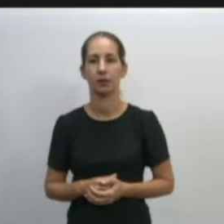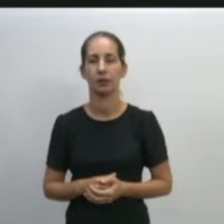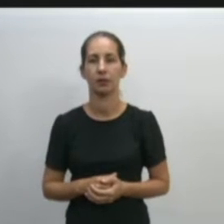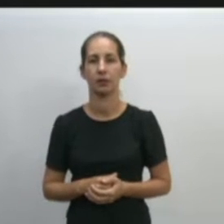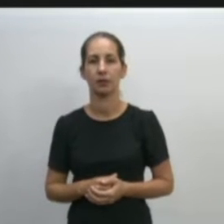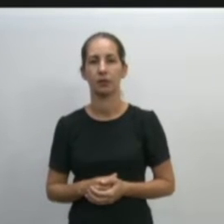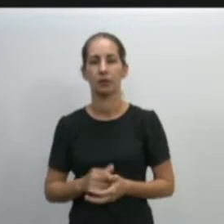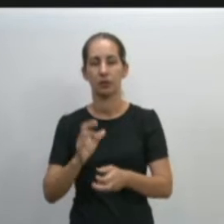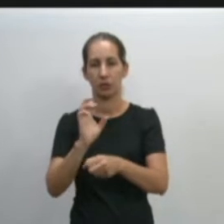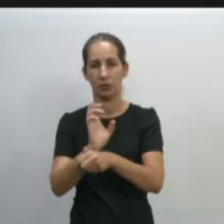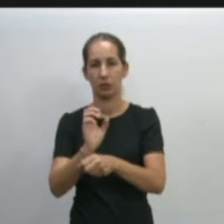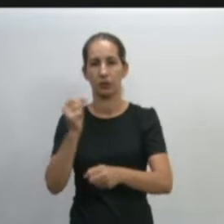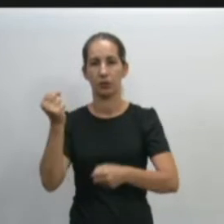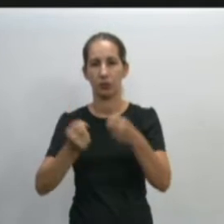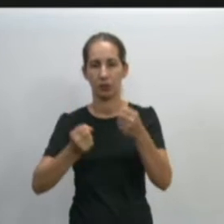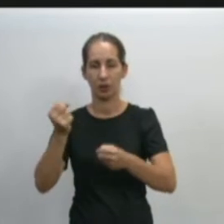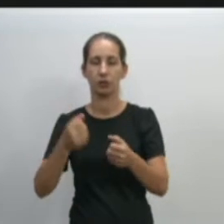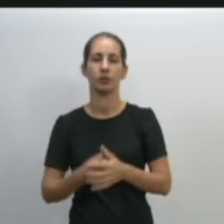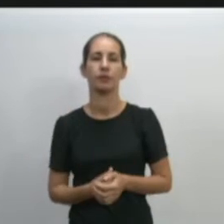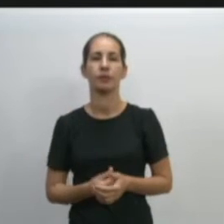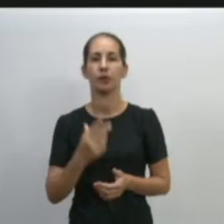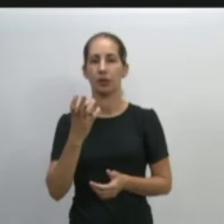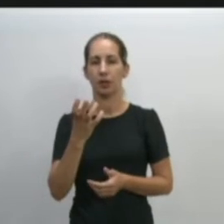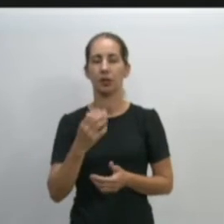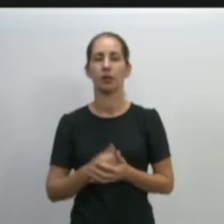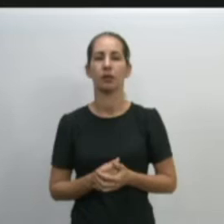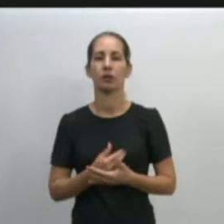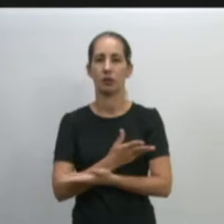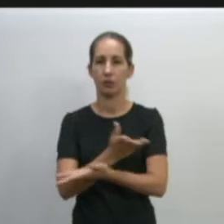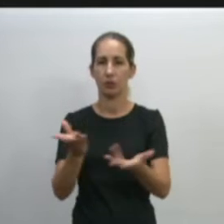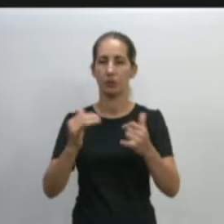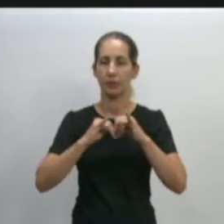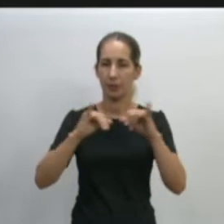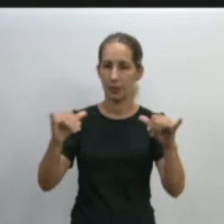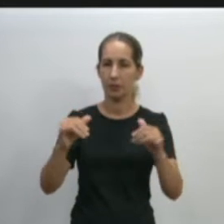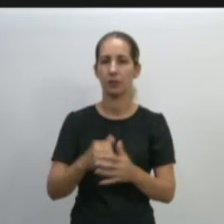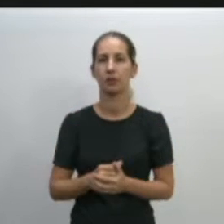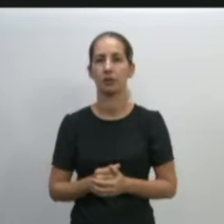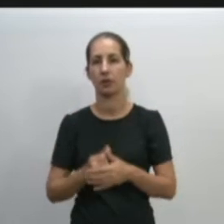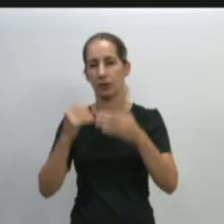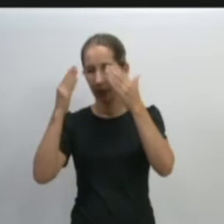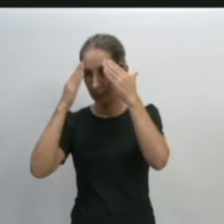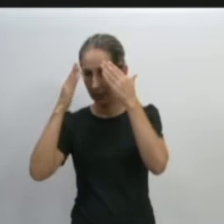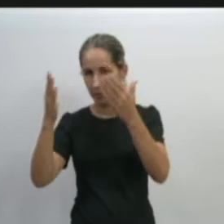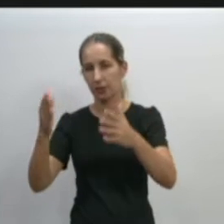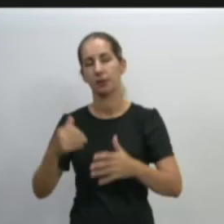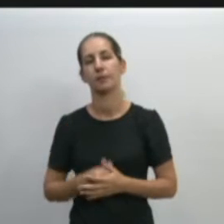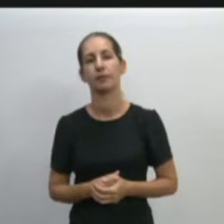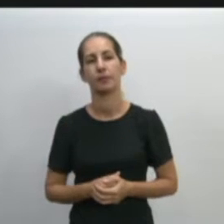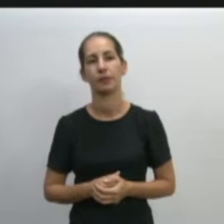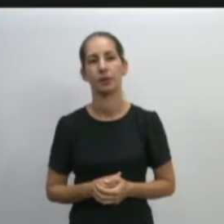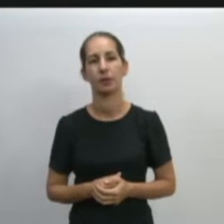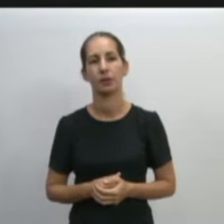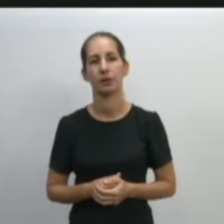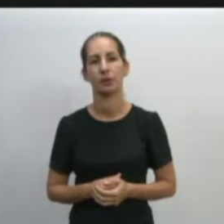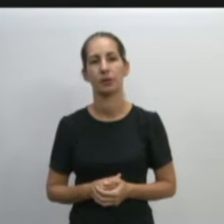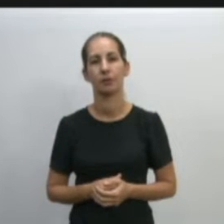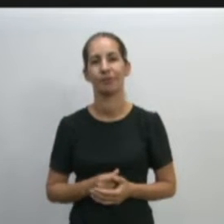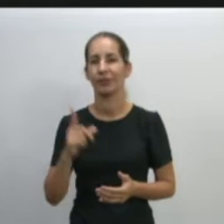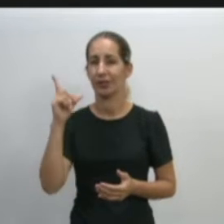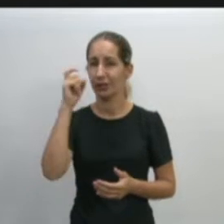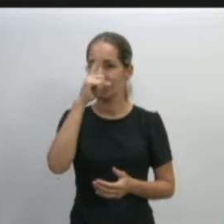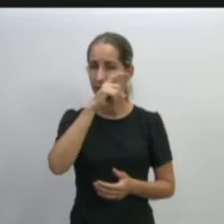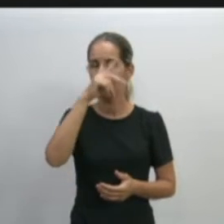Departamento Estadual de Rodagens. Então, assim, o que eu quero deixar para a população é isso, nossa gratidão, dizer que não é fácil para